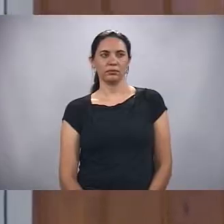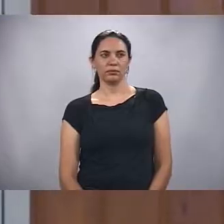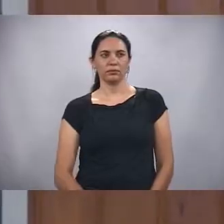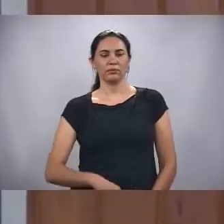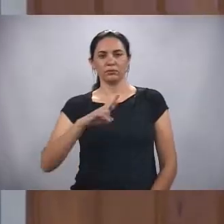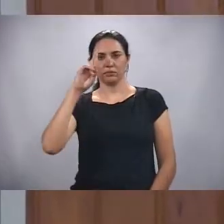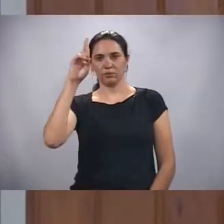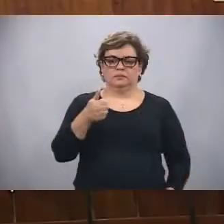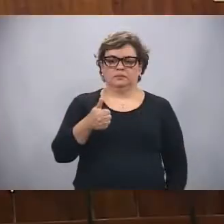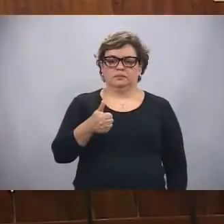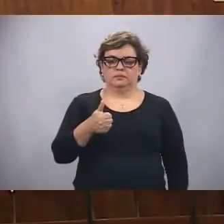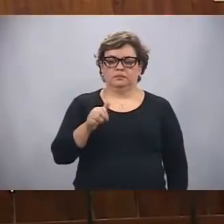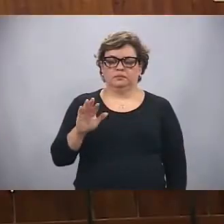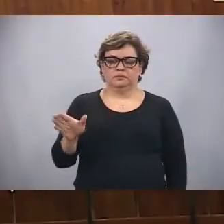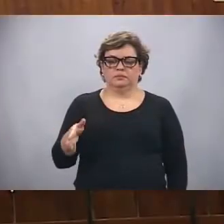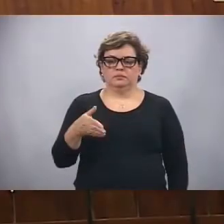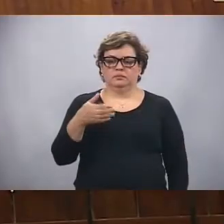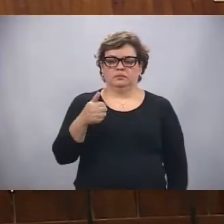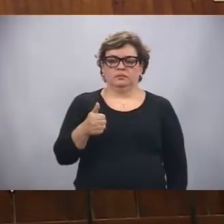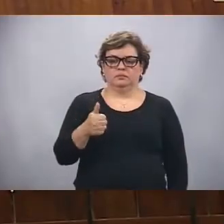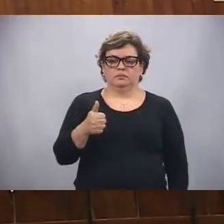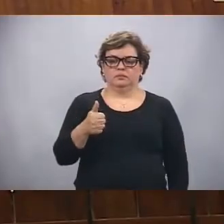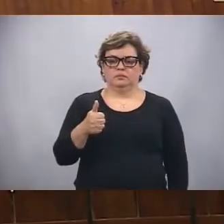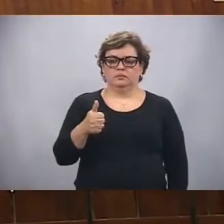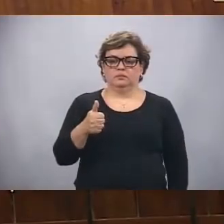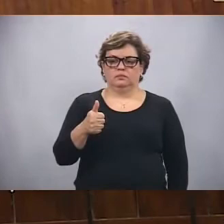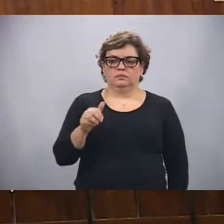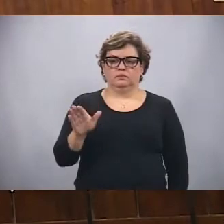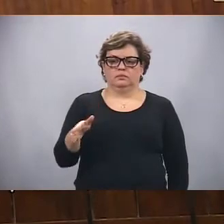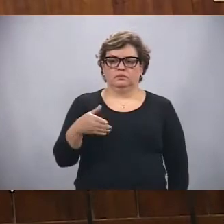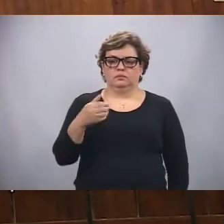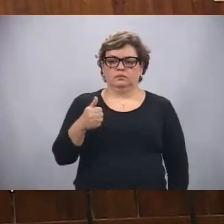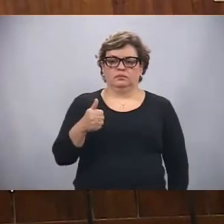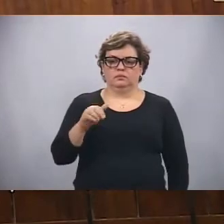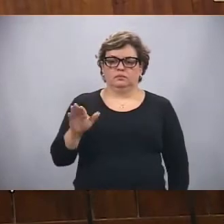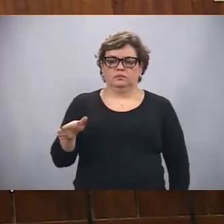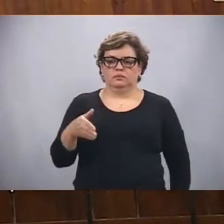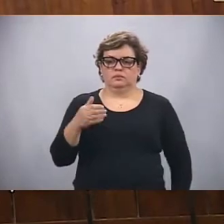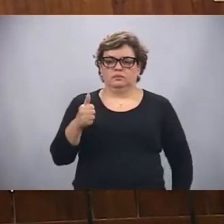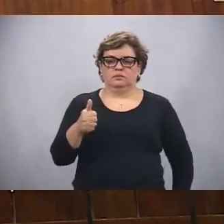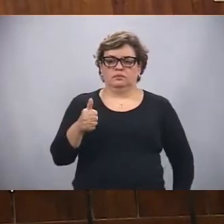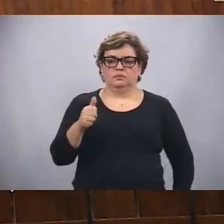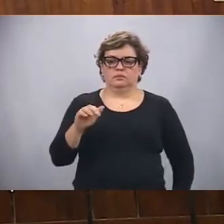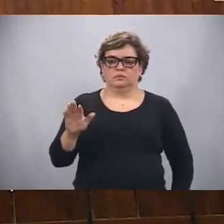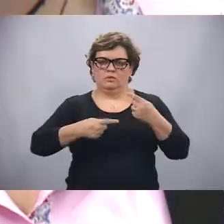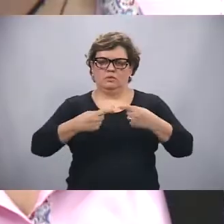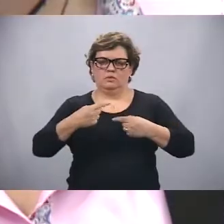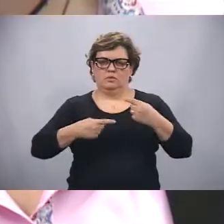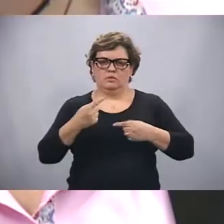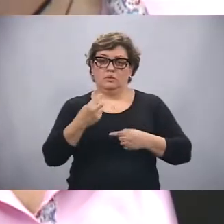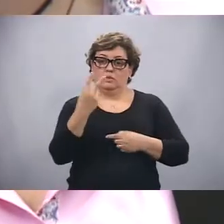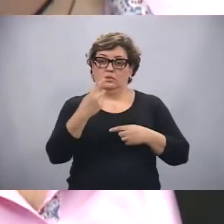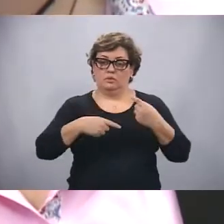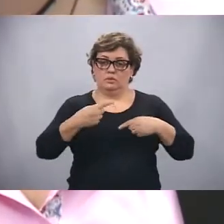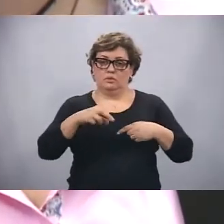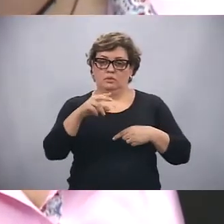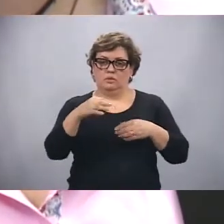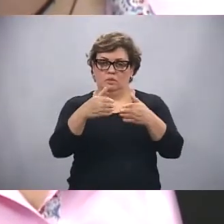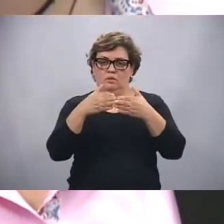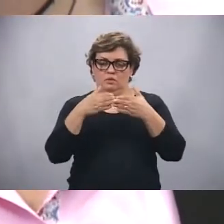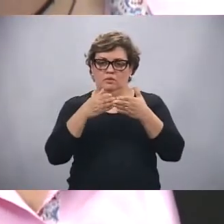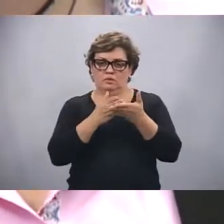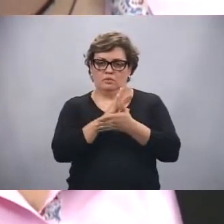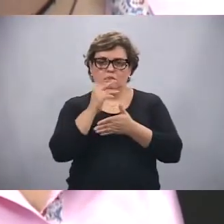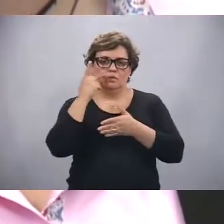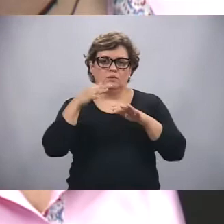objeto de deliberação e aprovado dando o nome de Maria Marcelina algum TAM dos Santos a um espaço público que fica dentro do